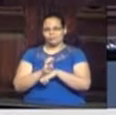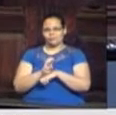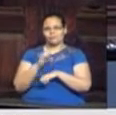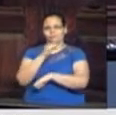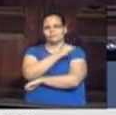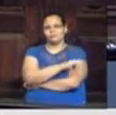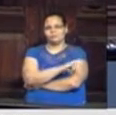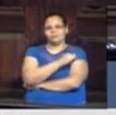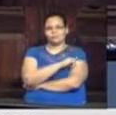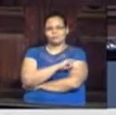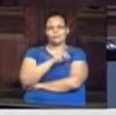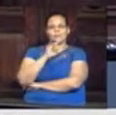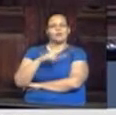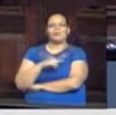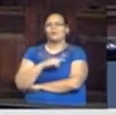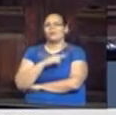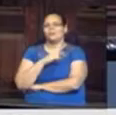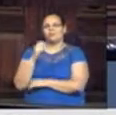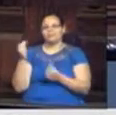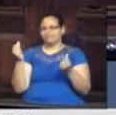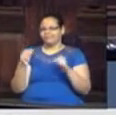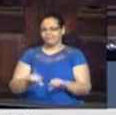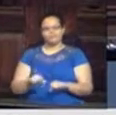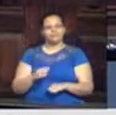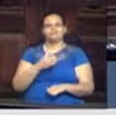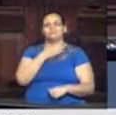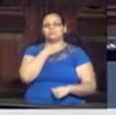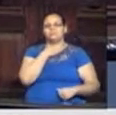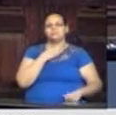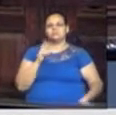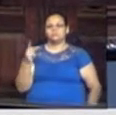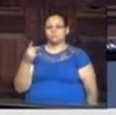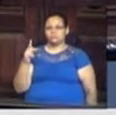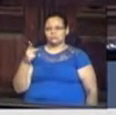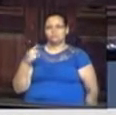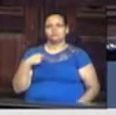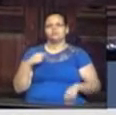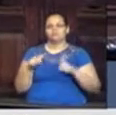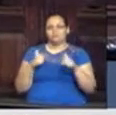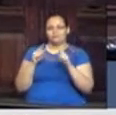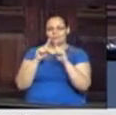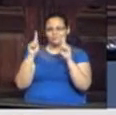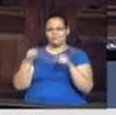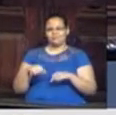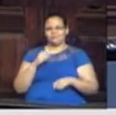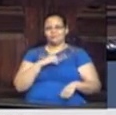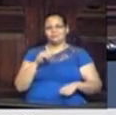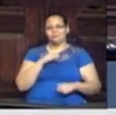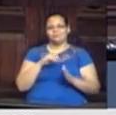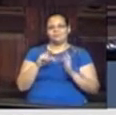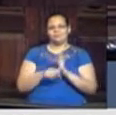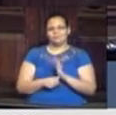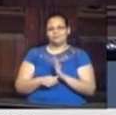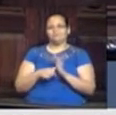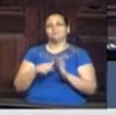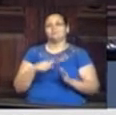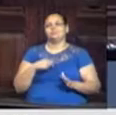hoje a maior crise da sua história. Servidores com salários atrasados, serviços